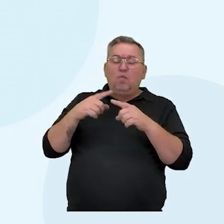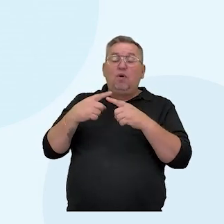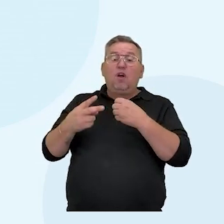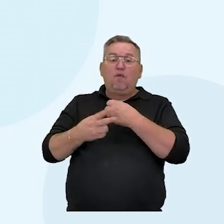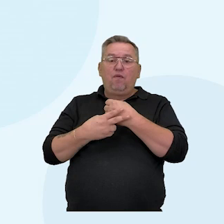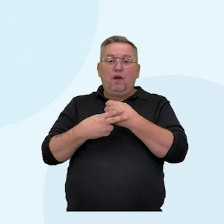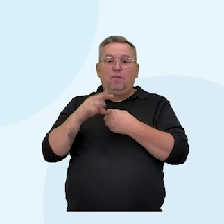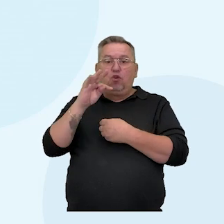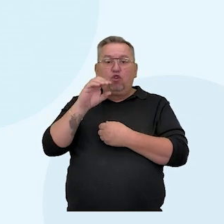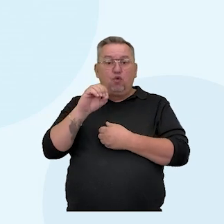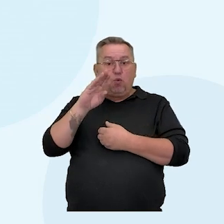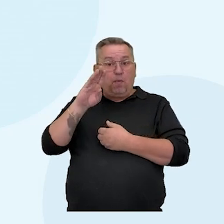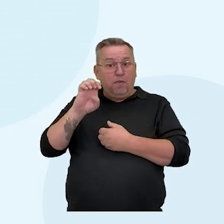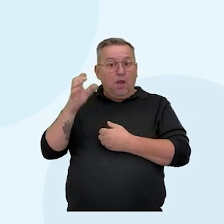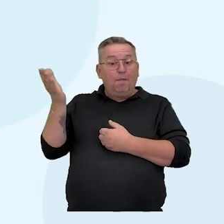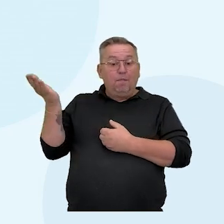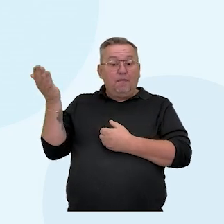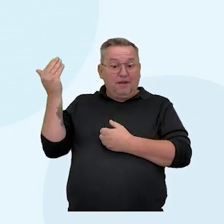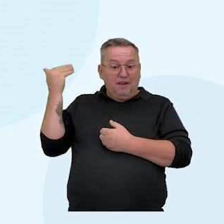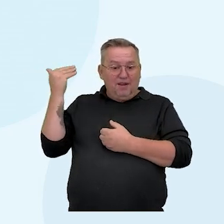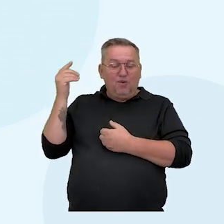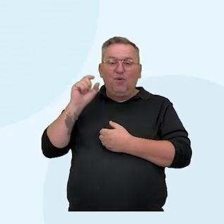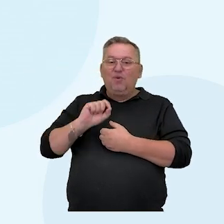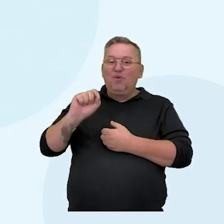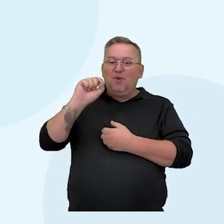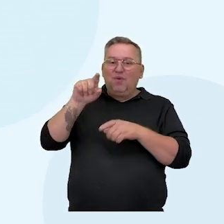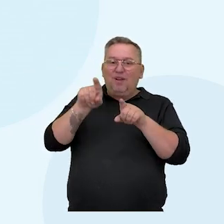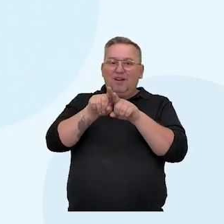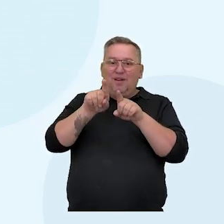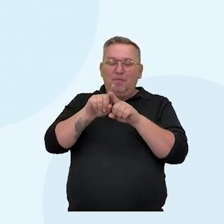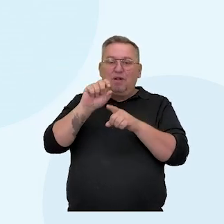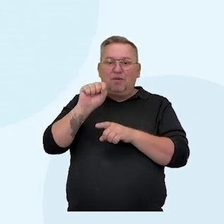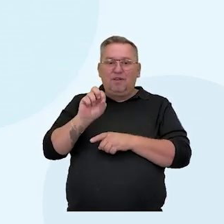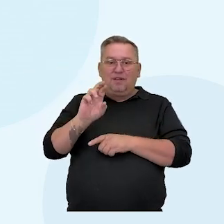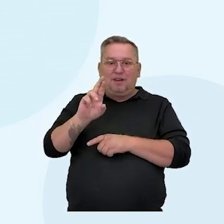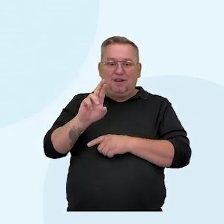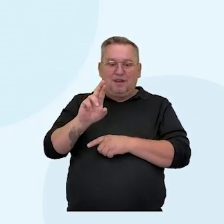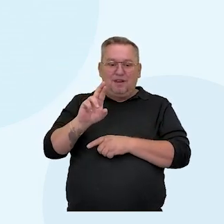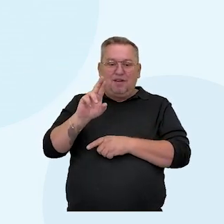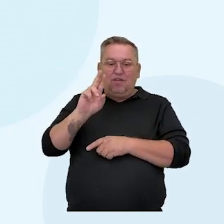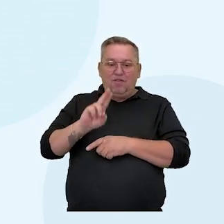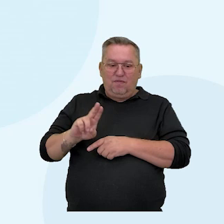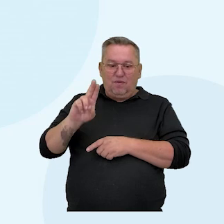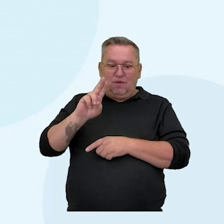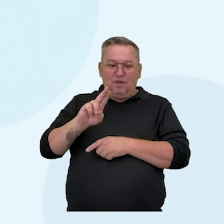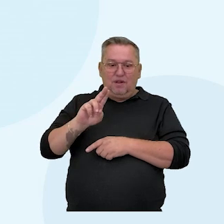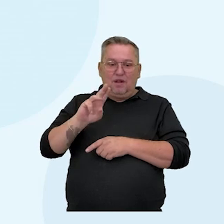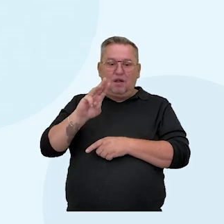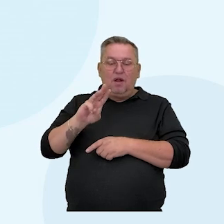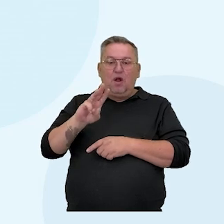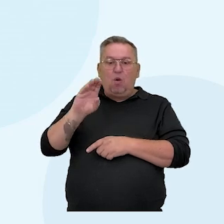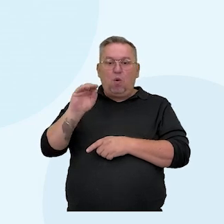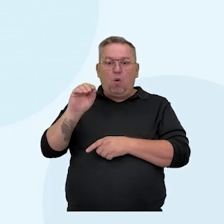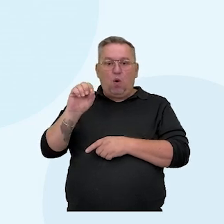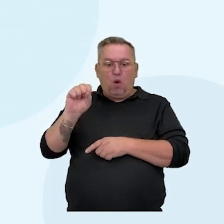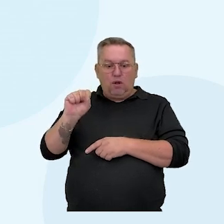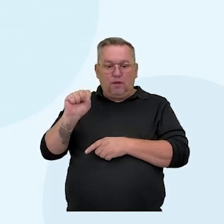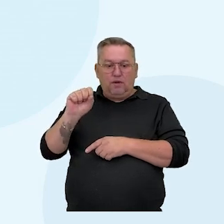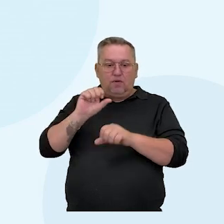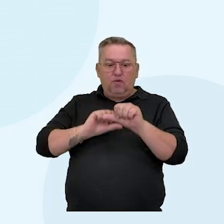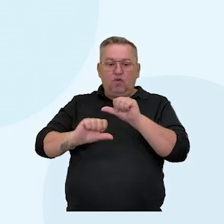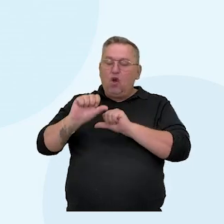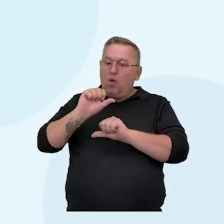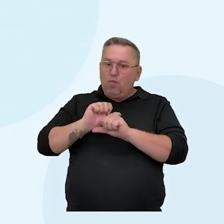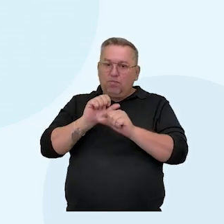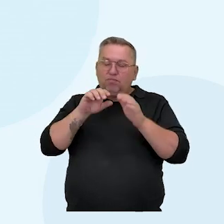aulas anteriores também. Então, qual foi, qual era, no sentido do verbo ser, a gente vai usar o was e a gente só muda a ordem,